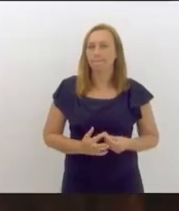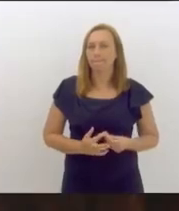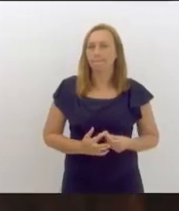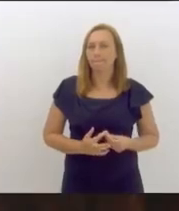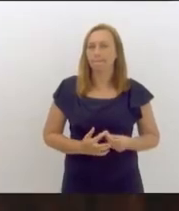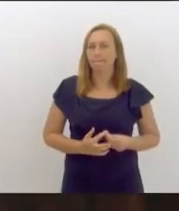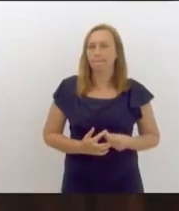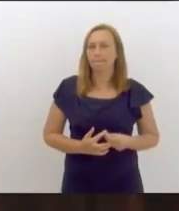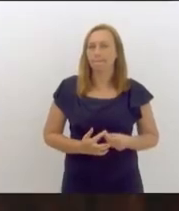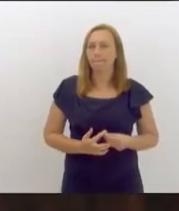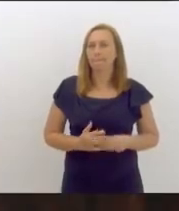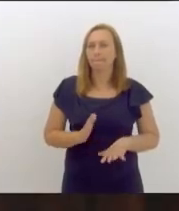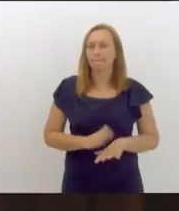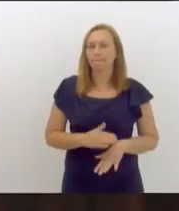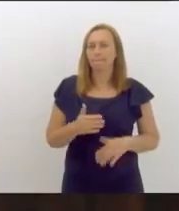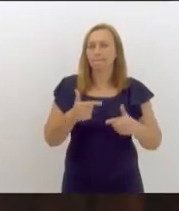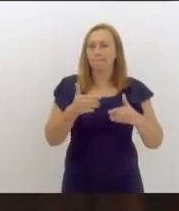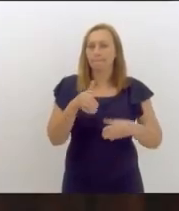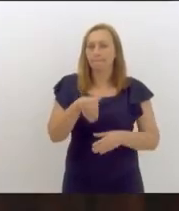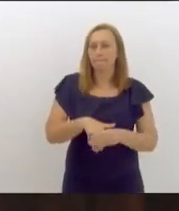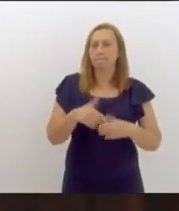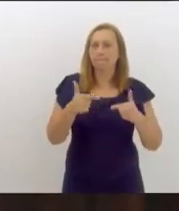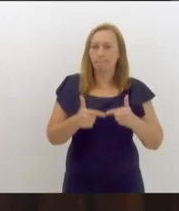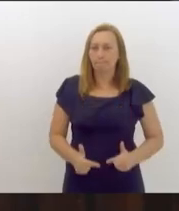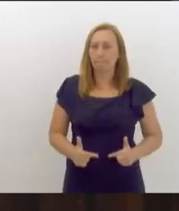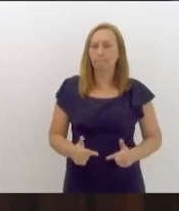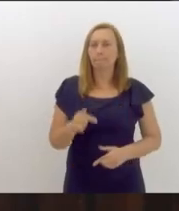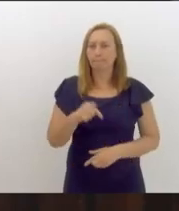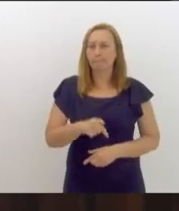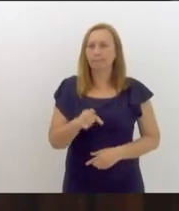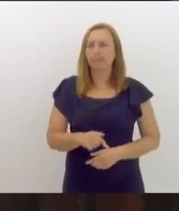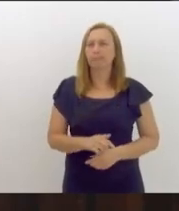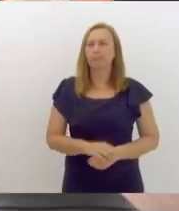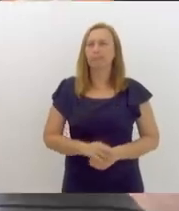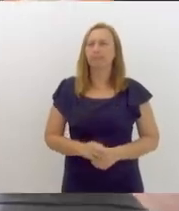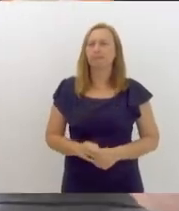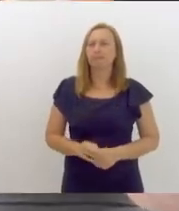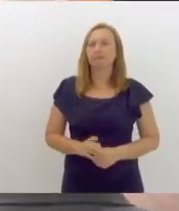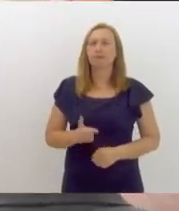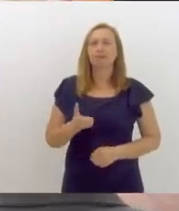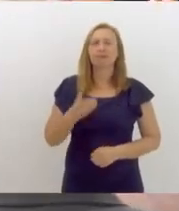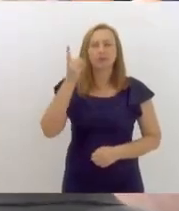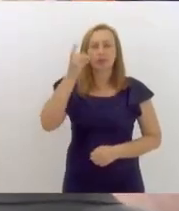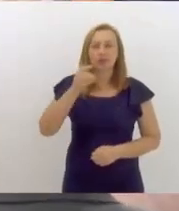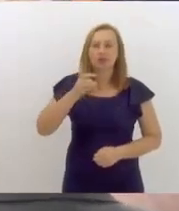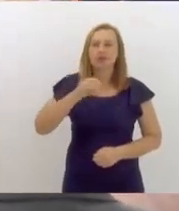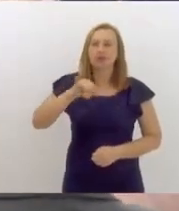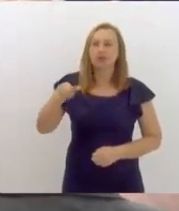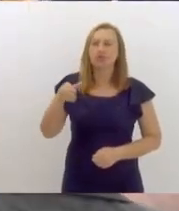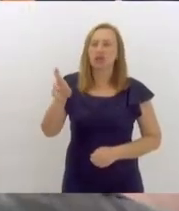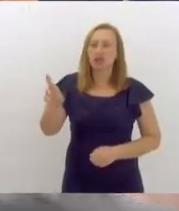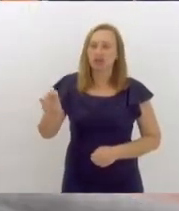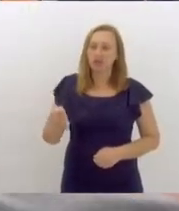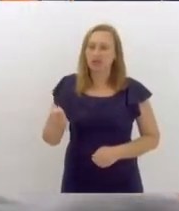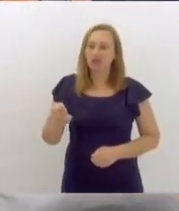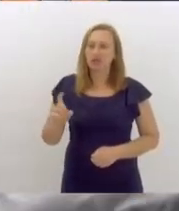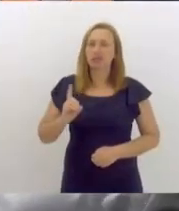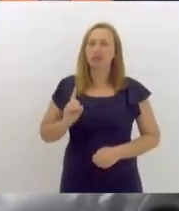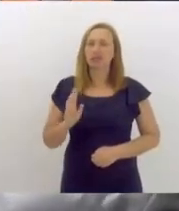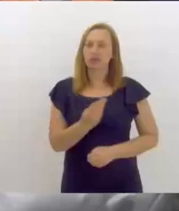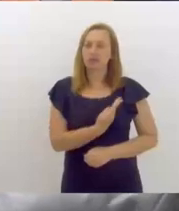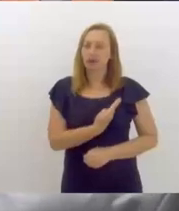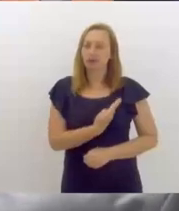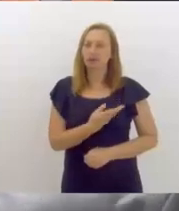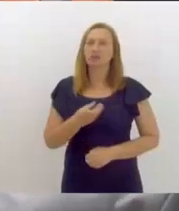abstenção mais abstenção aqui a mesa por favor Deputado Jair deputada Dani Balbi